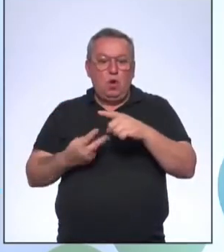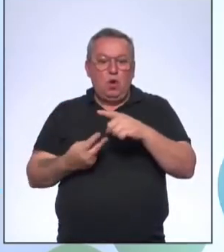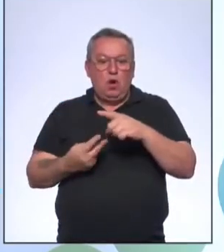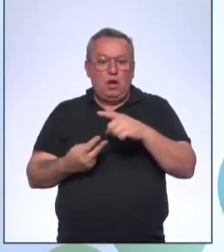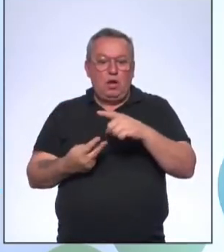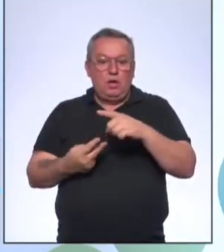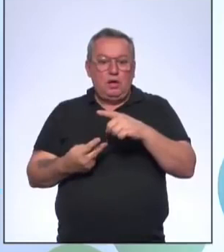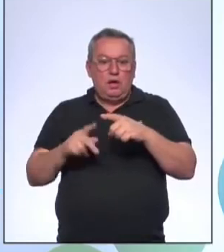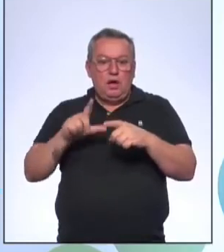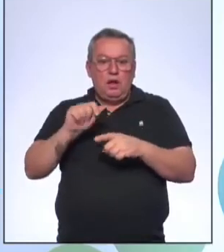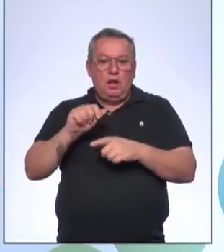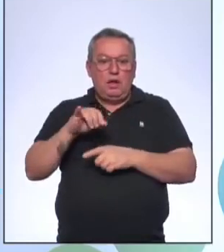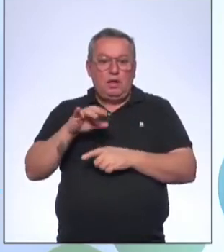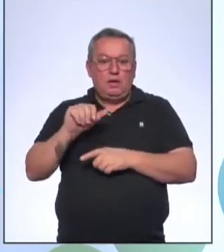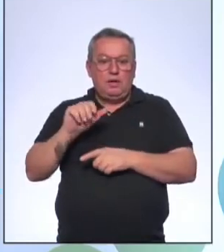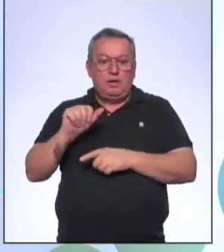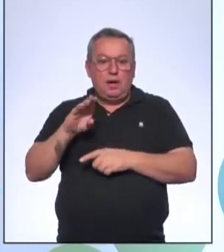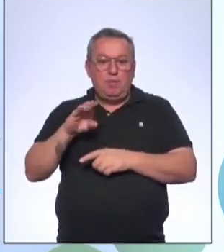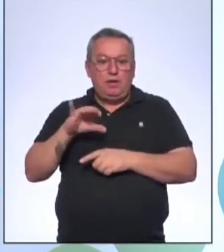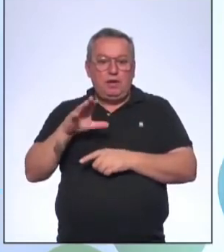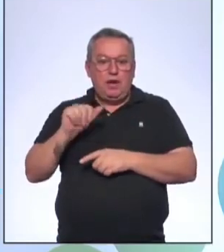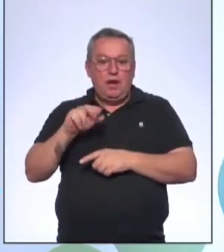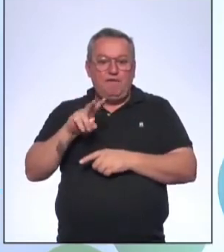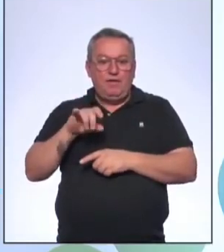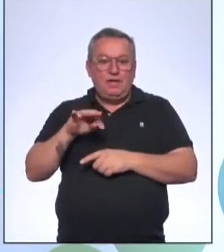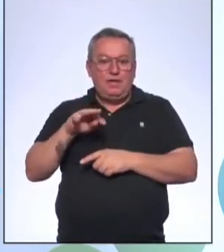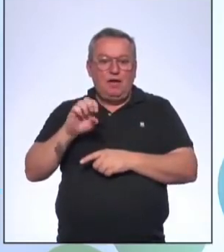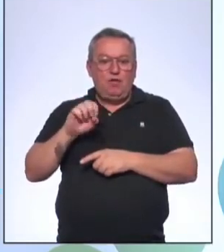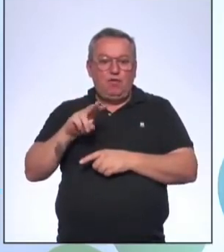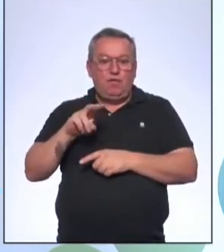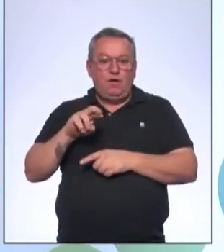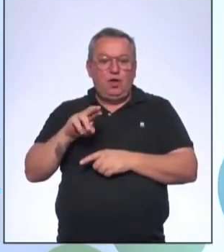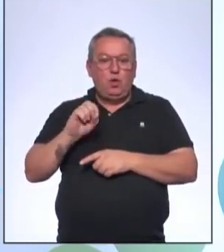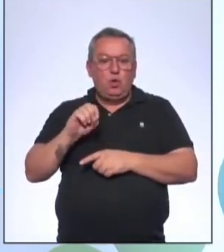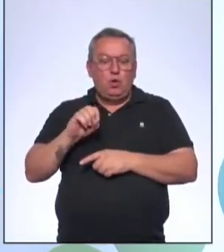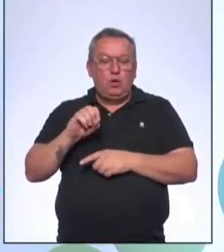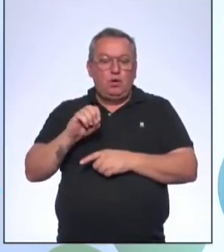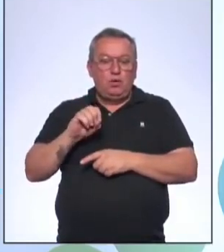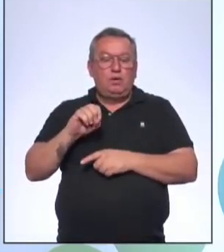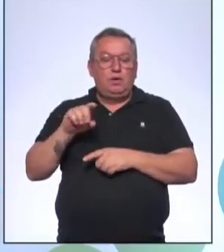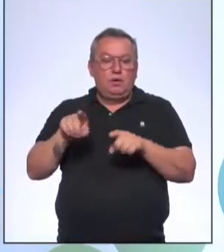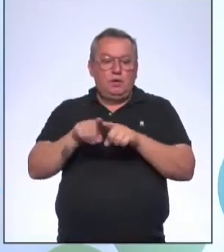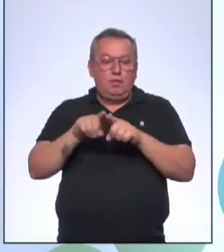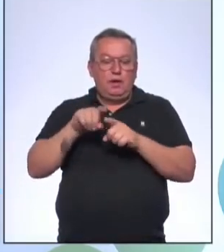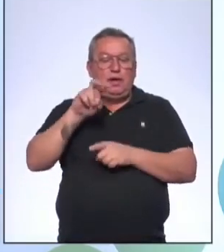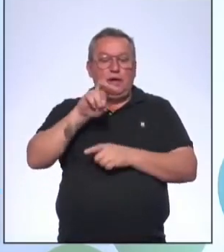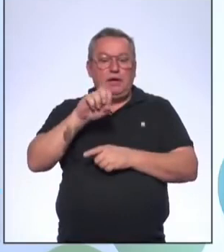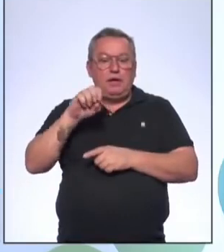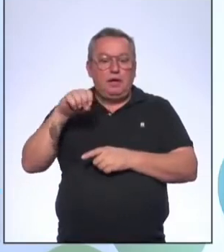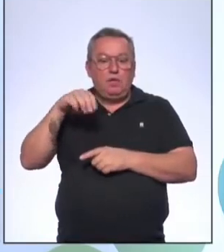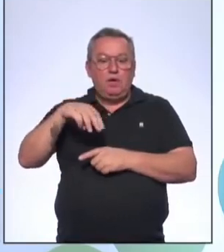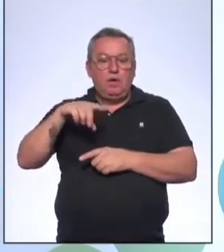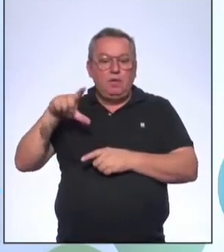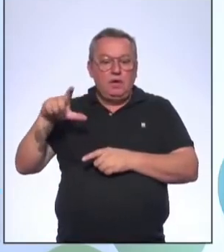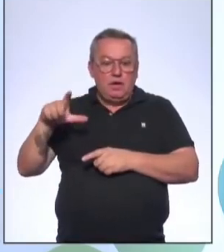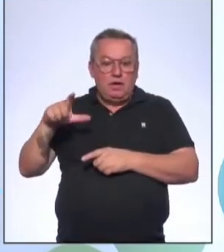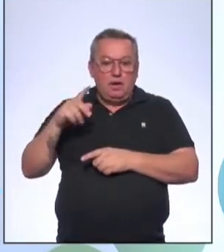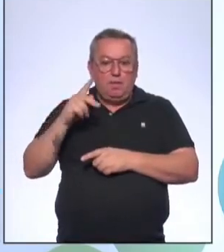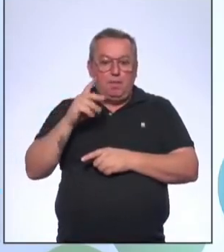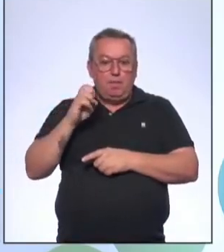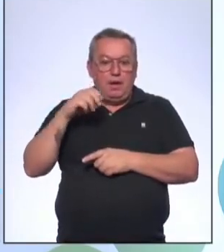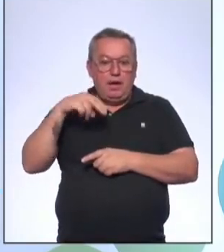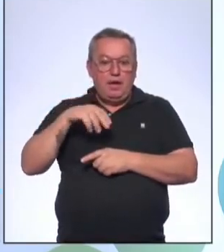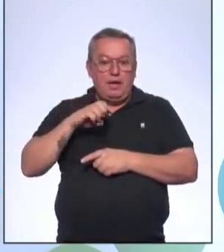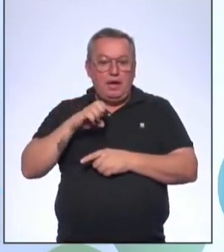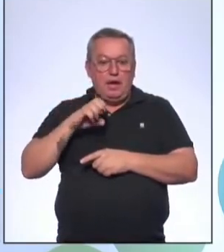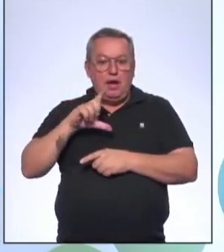Larissa, o David, Felipe, Beatriz, Vicente, Victor e Yasmin, 500 ml. A Penélope